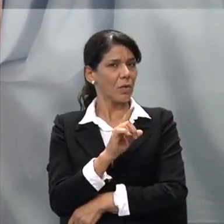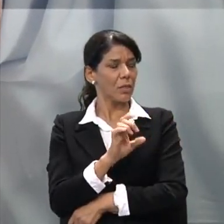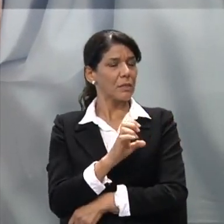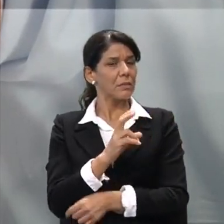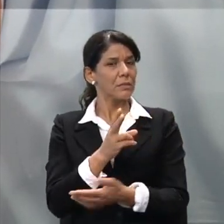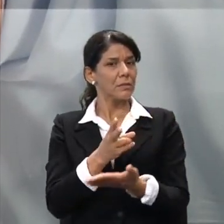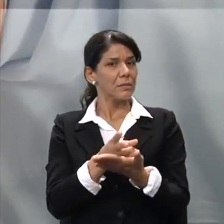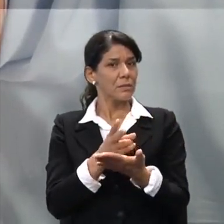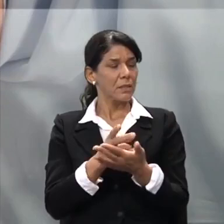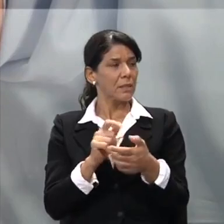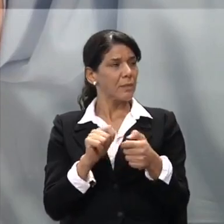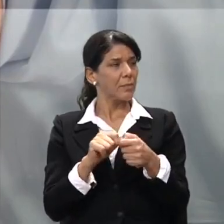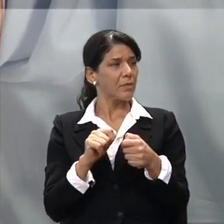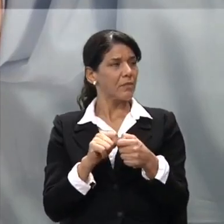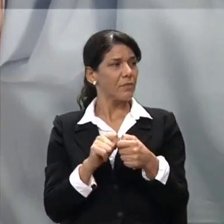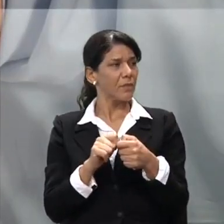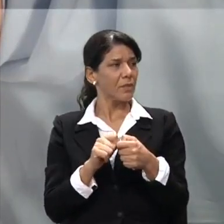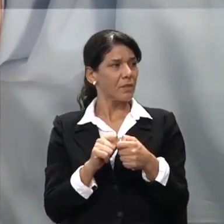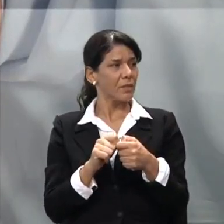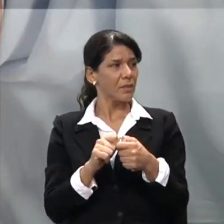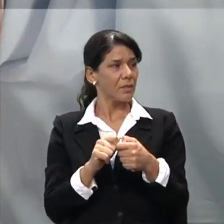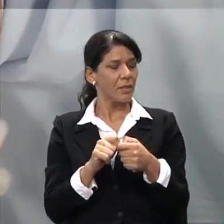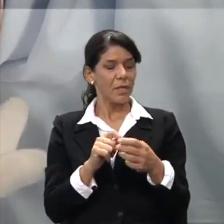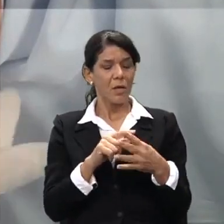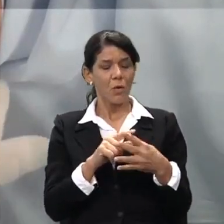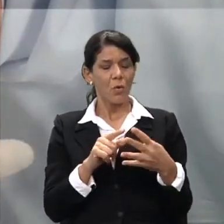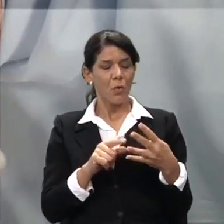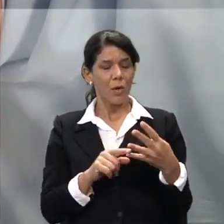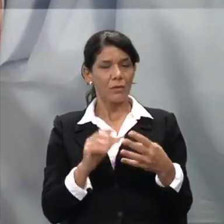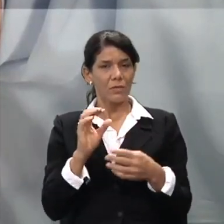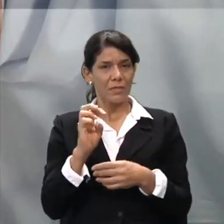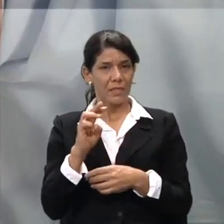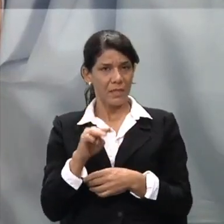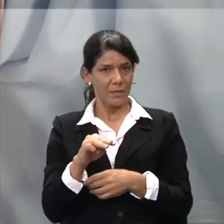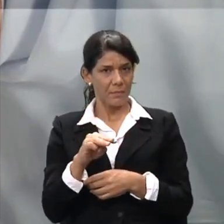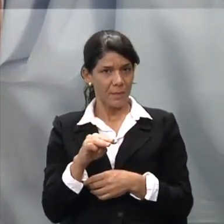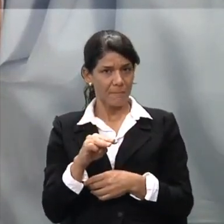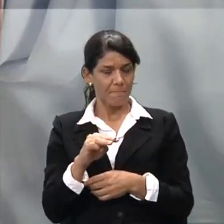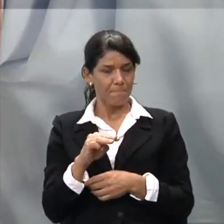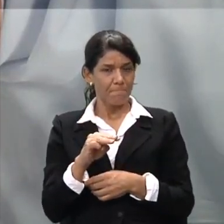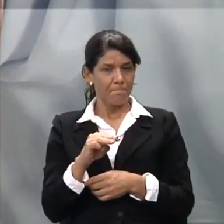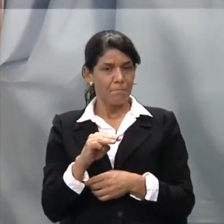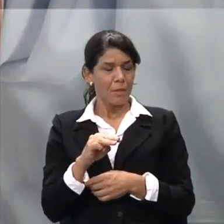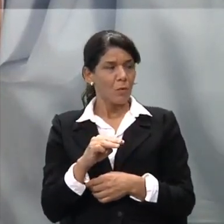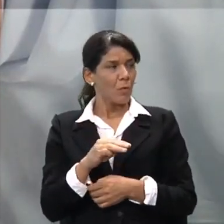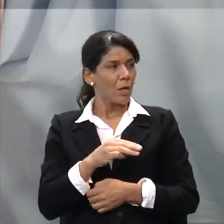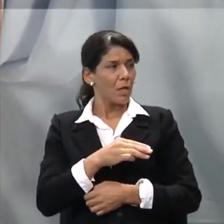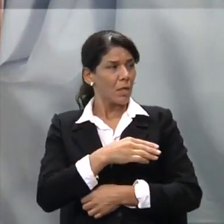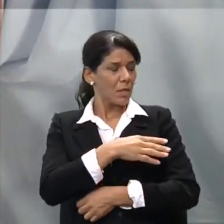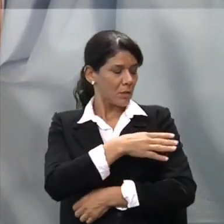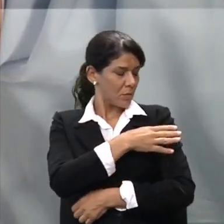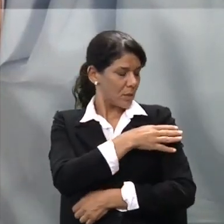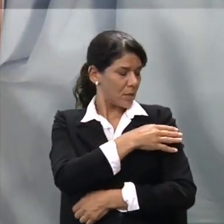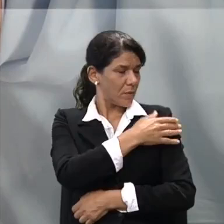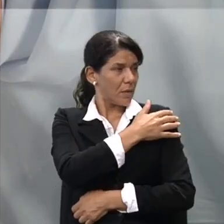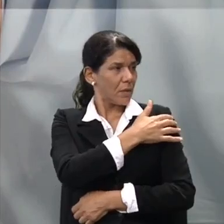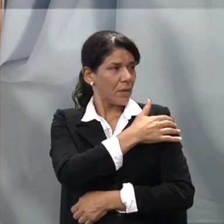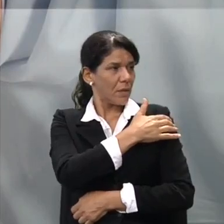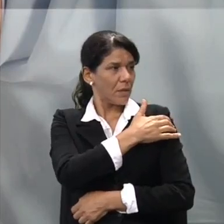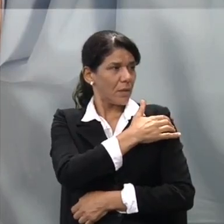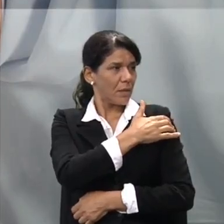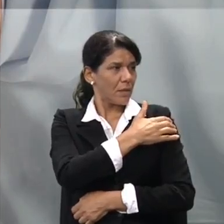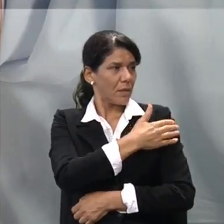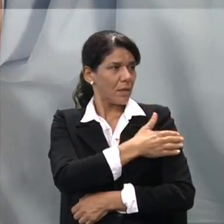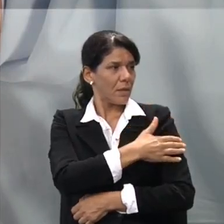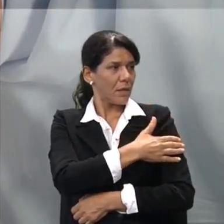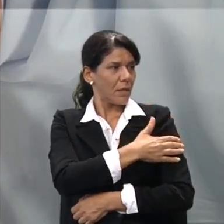sempre realizada 4 centímetros, ou seja, 4 dedos abaixo